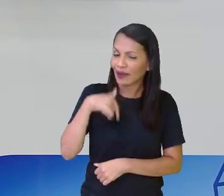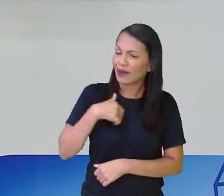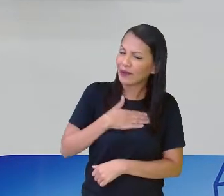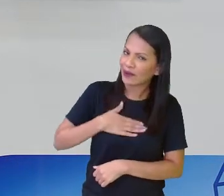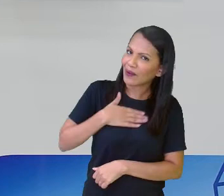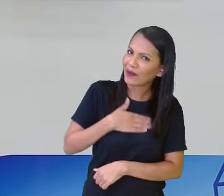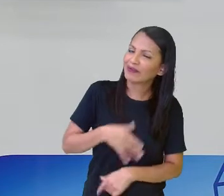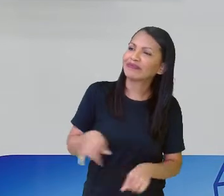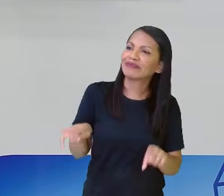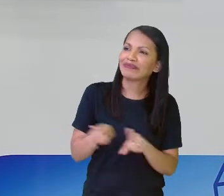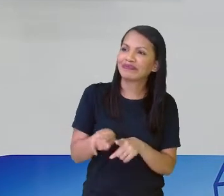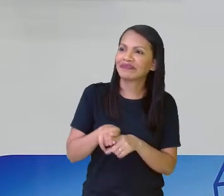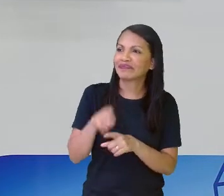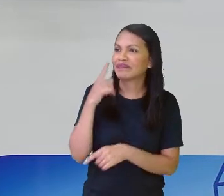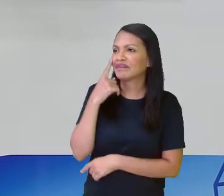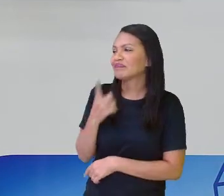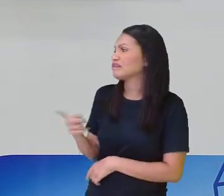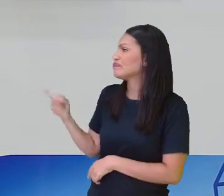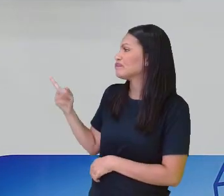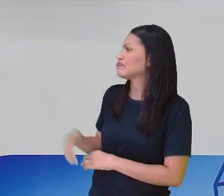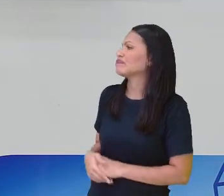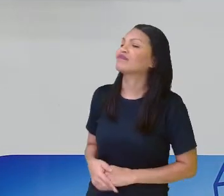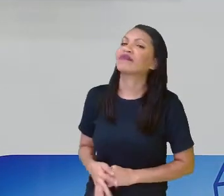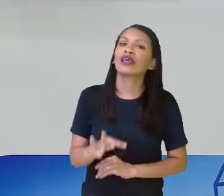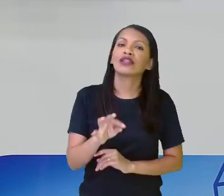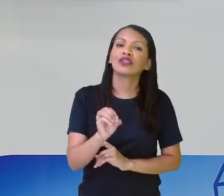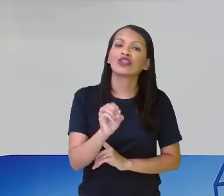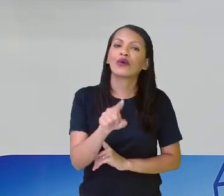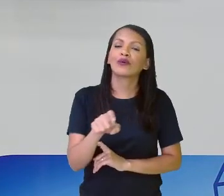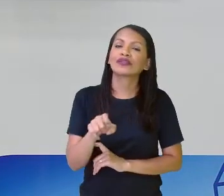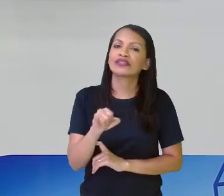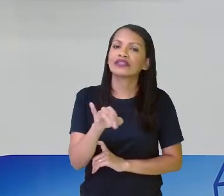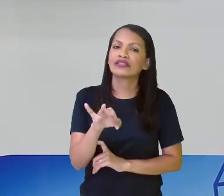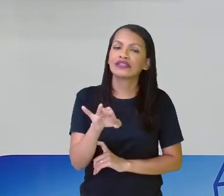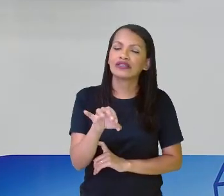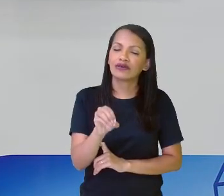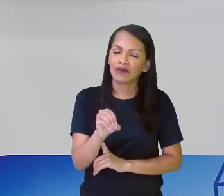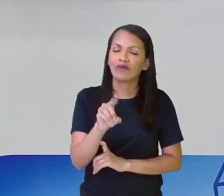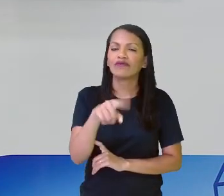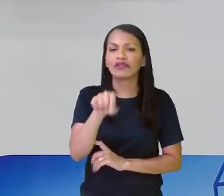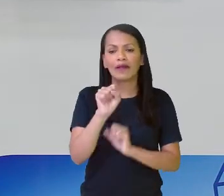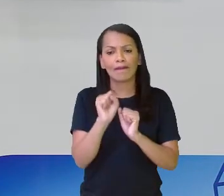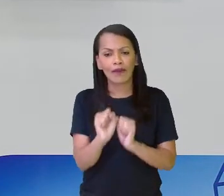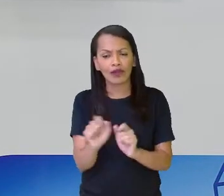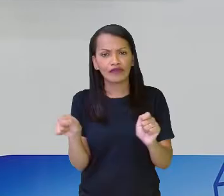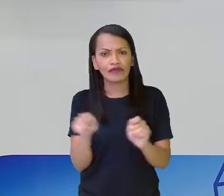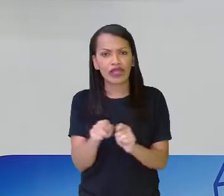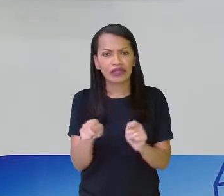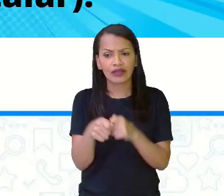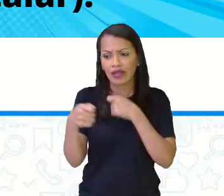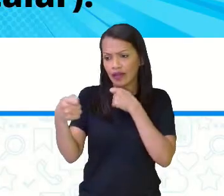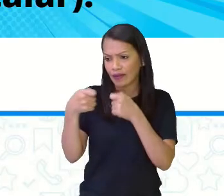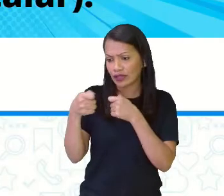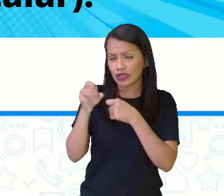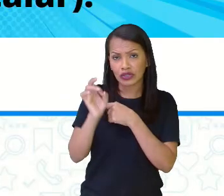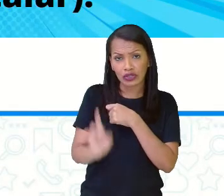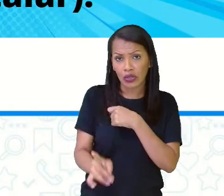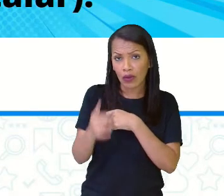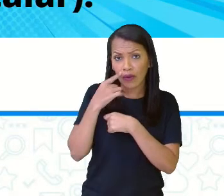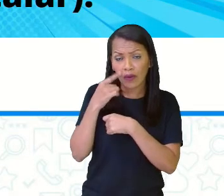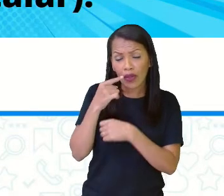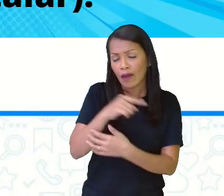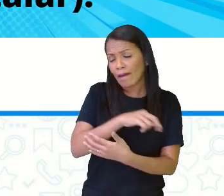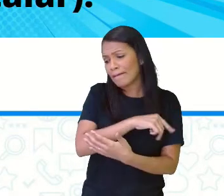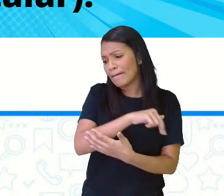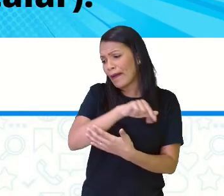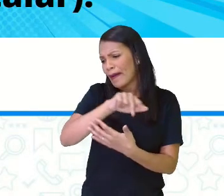gosto, Gustavo, de assistir. Essa questão do lixo tóxico aqui, gente, vocês podem fazer uma reportagem só sobre isso. Sabiam? É muito